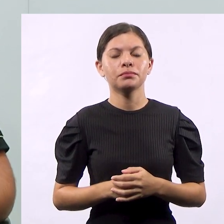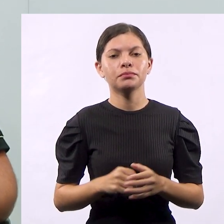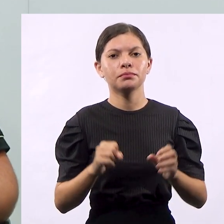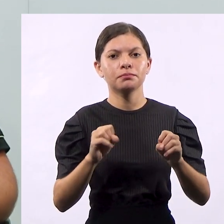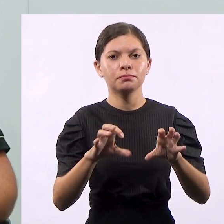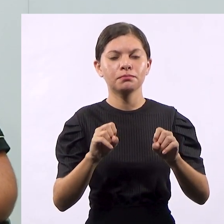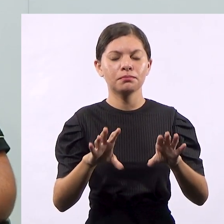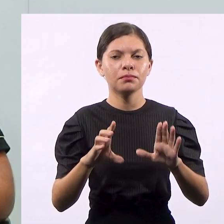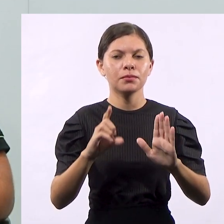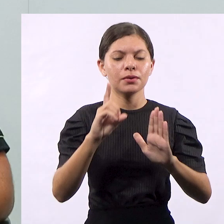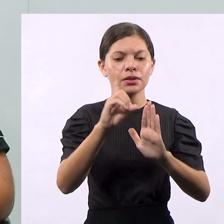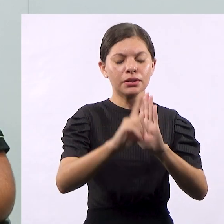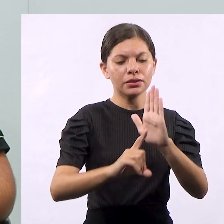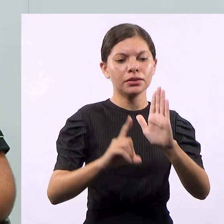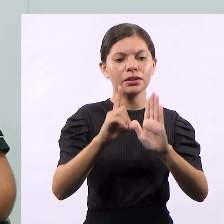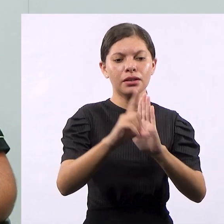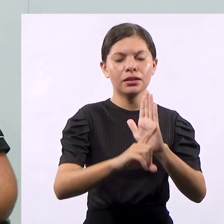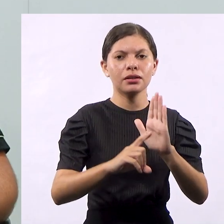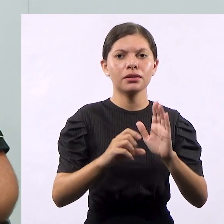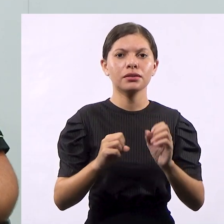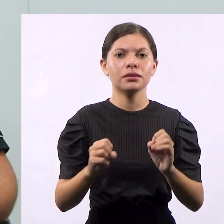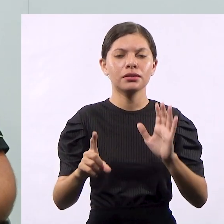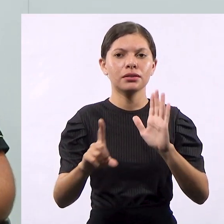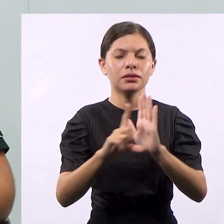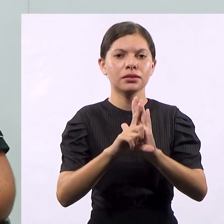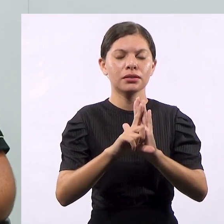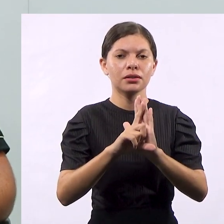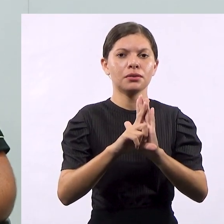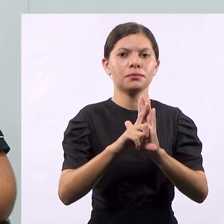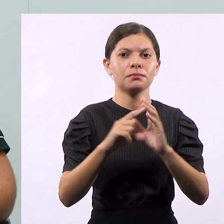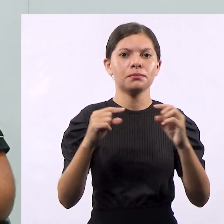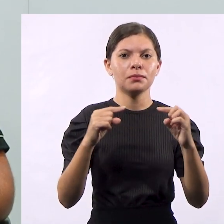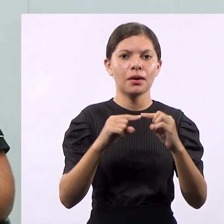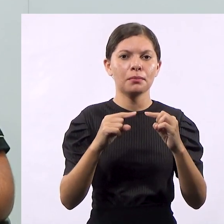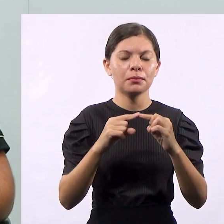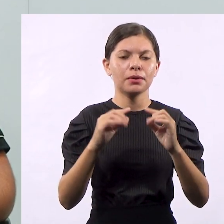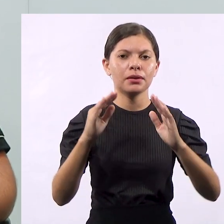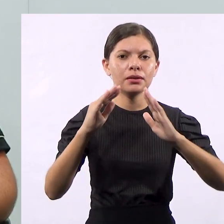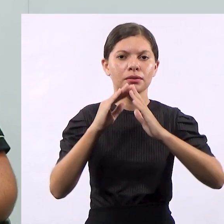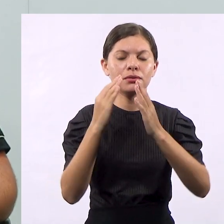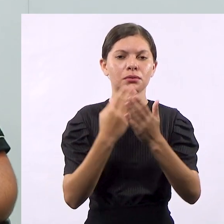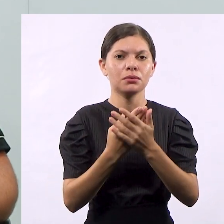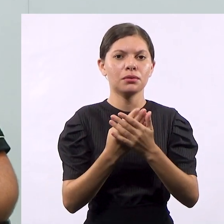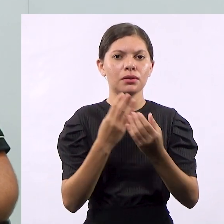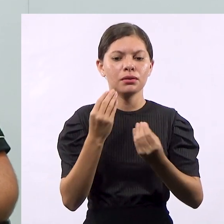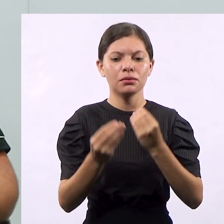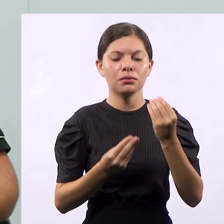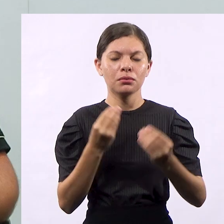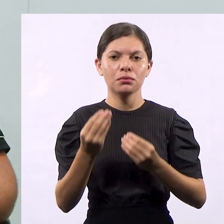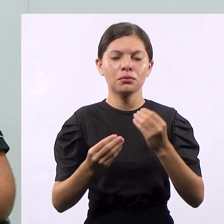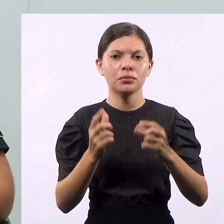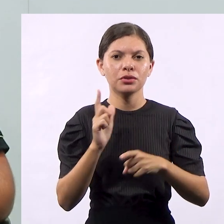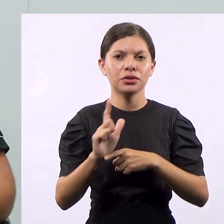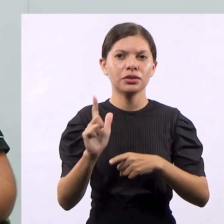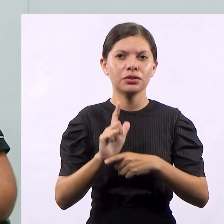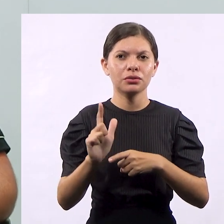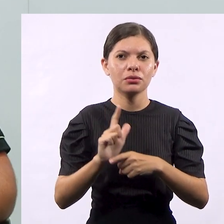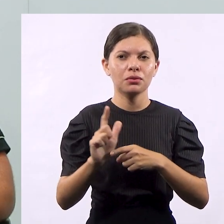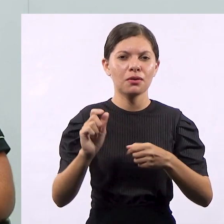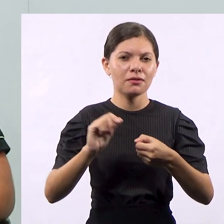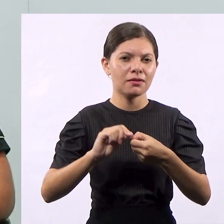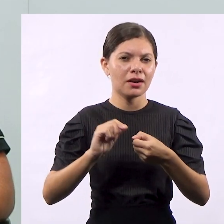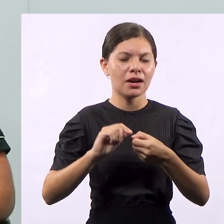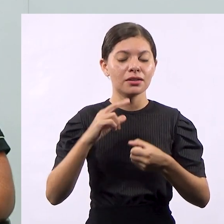as diretrizes em termos de legislação que se aplicam àquela escola e como o gestor segue ou não